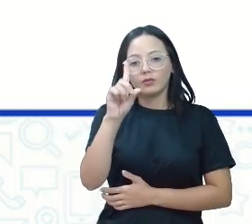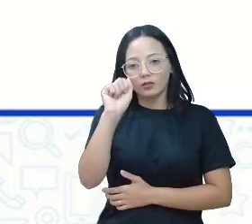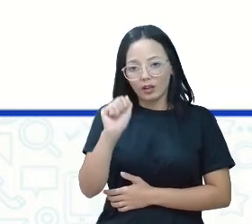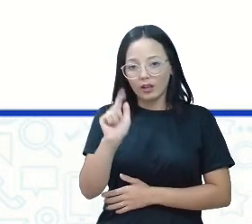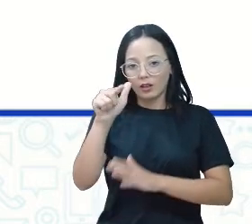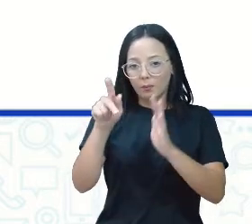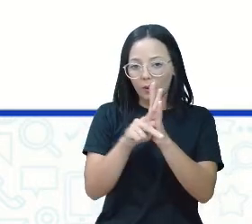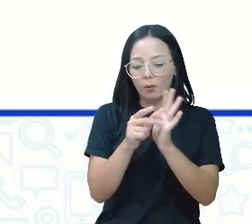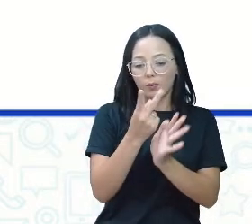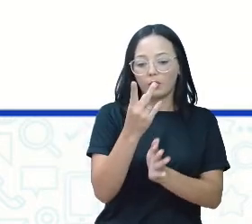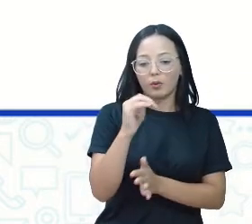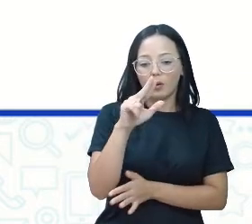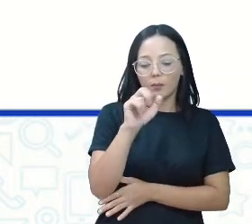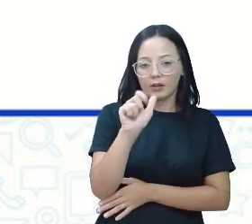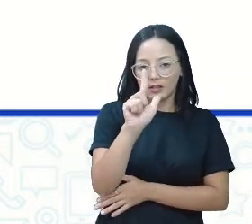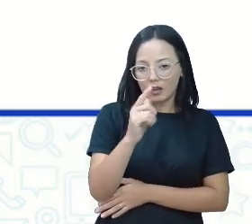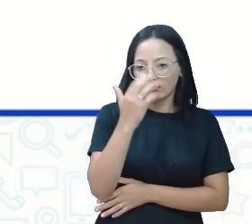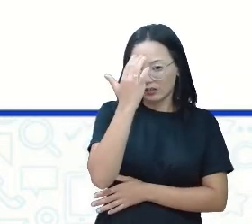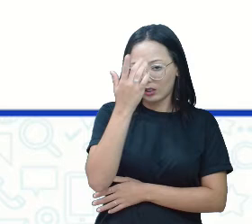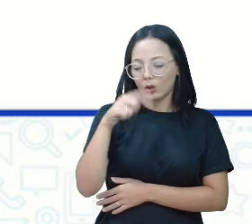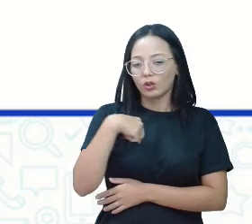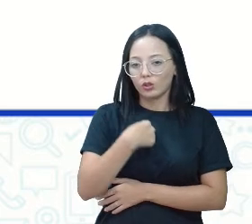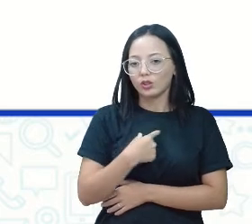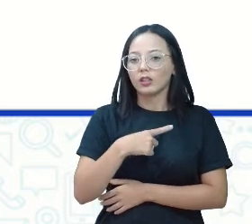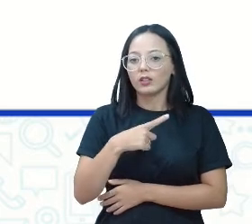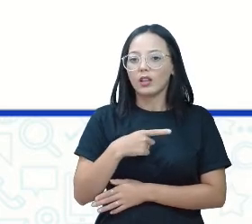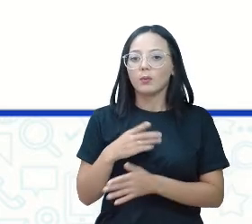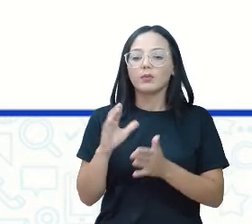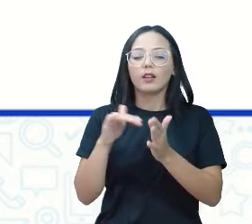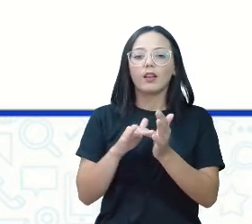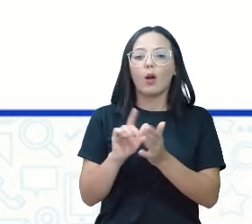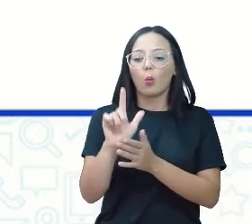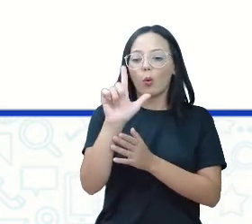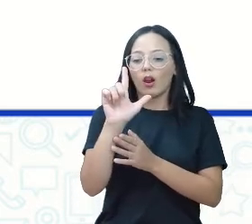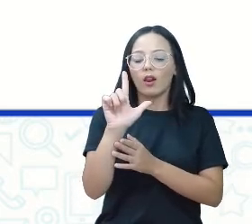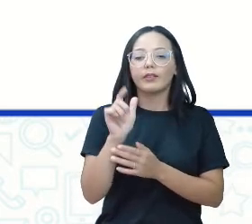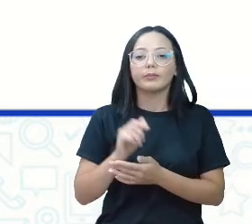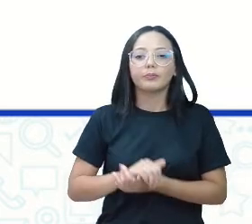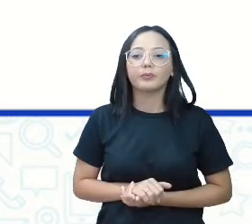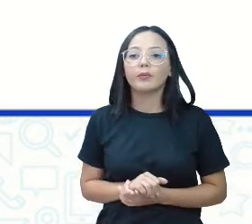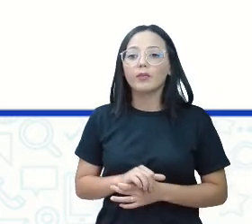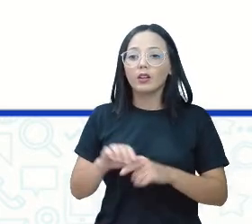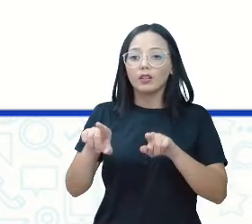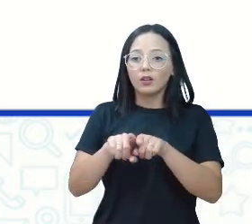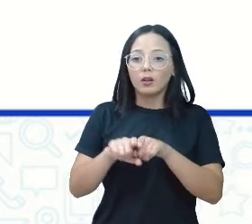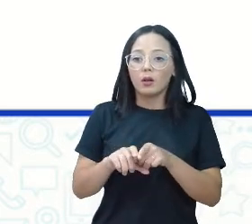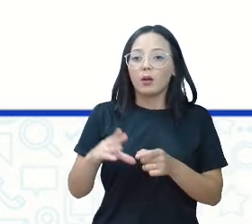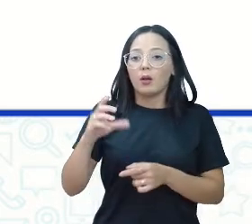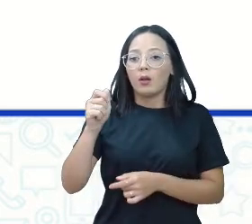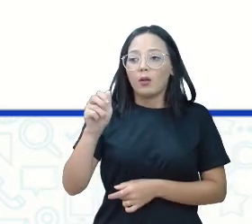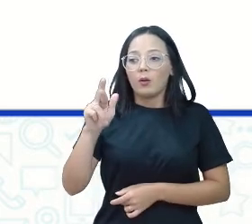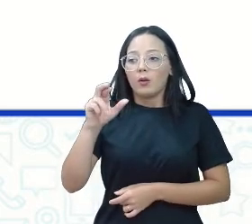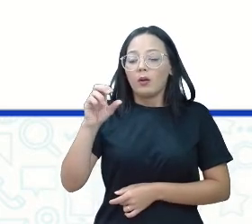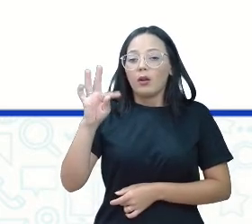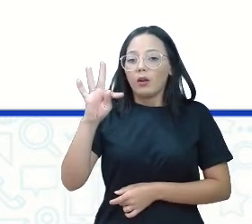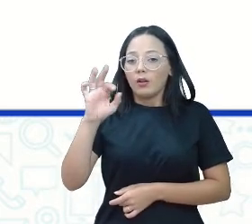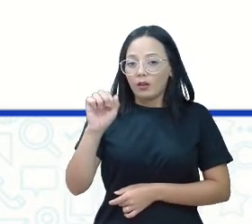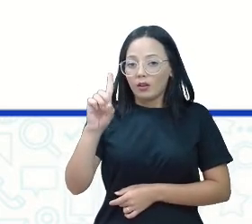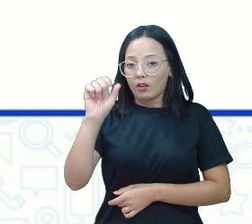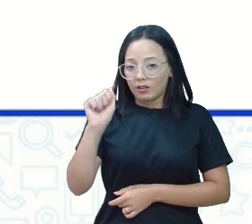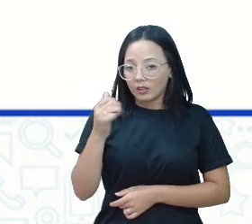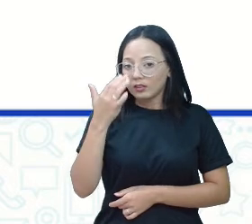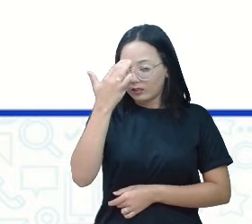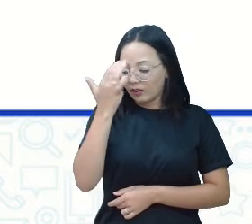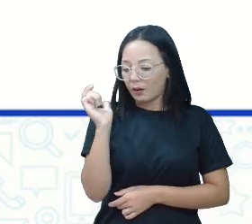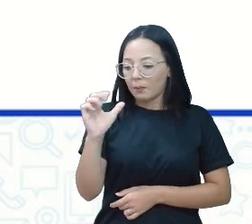é pincel, não é? Nós temos aí até o L. Nós temos carta. E a partir do radical